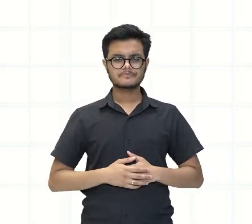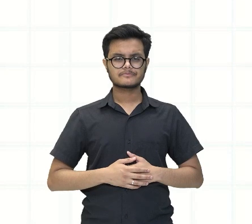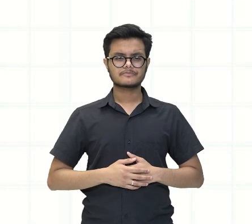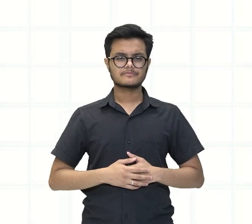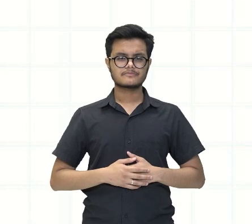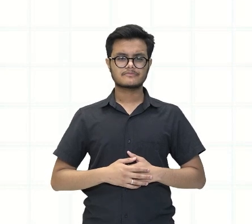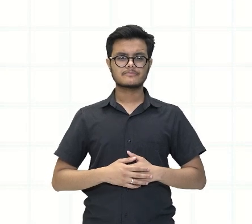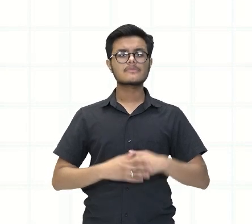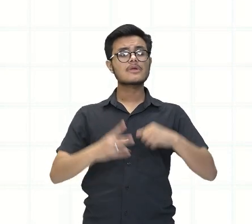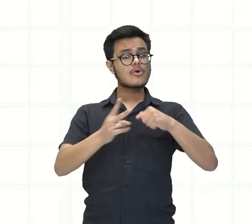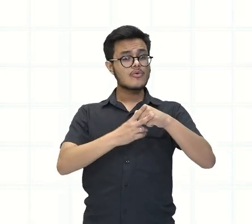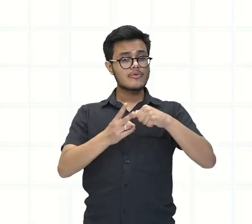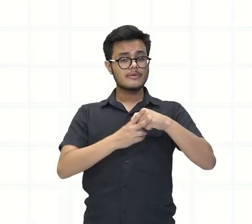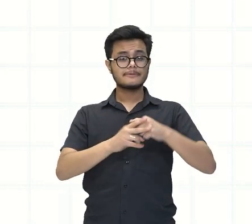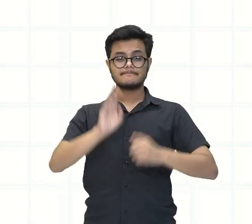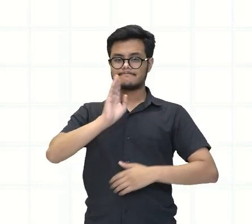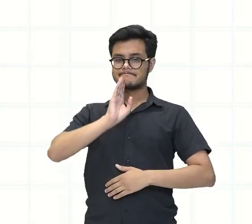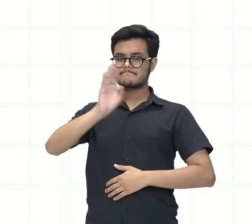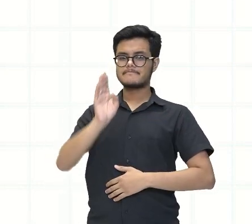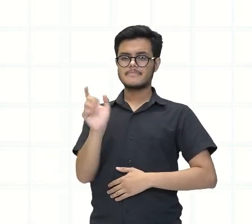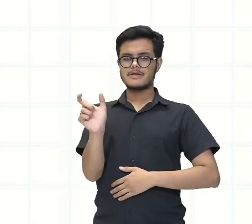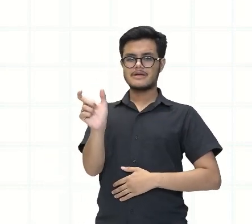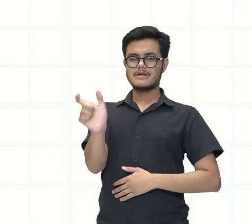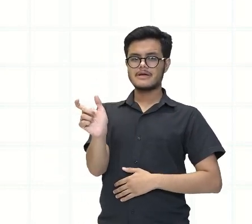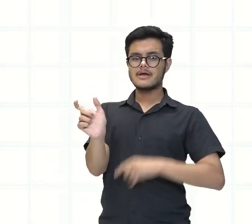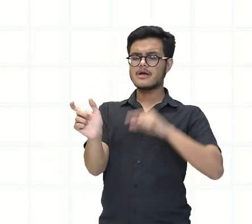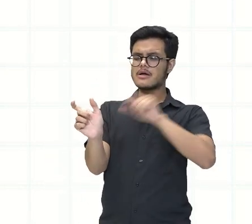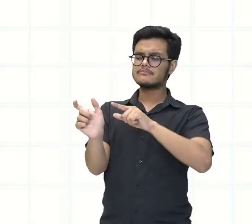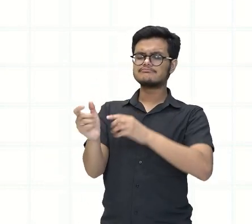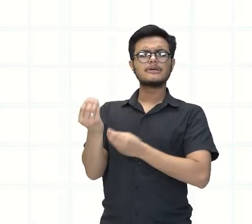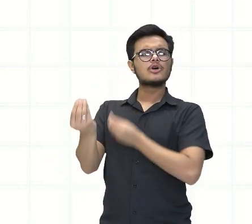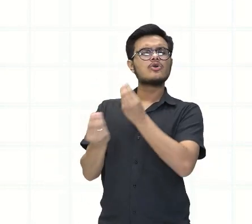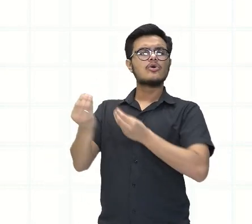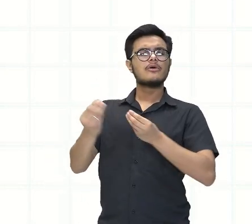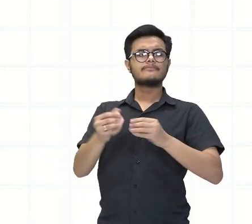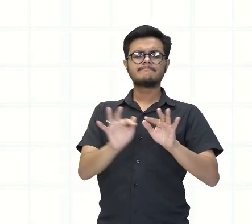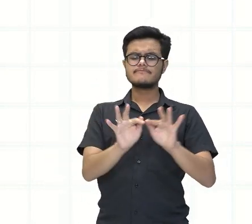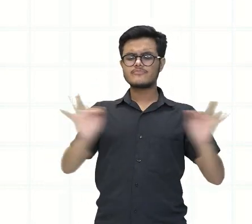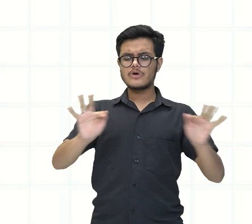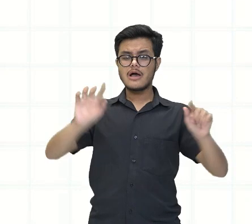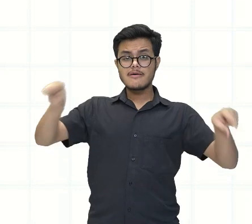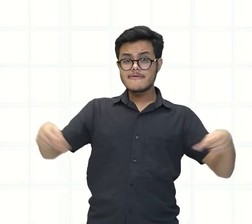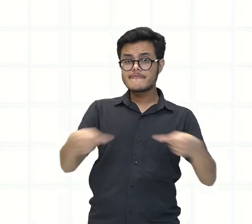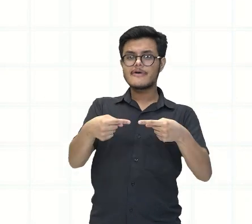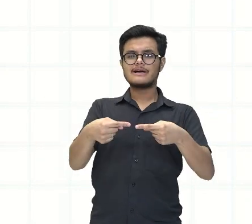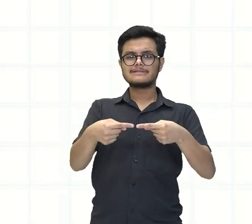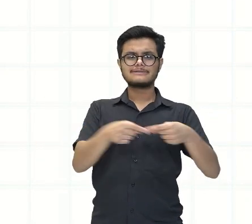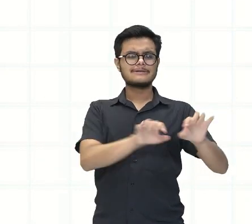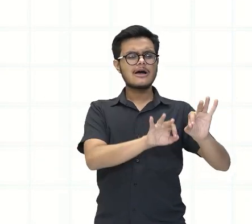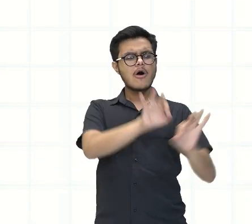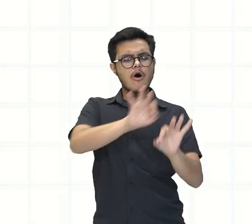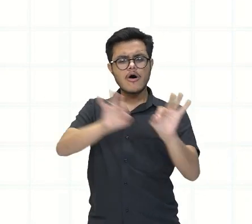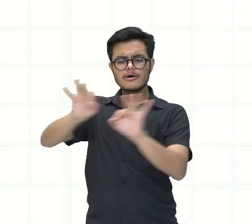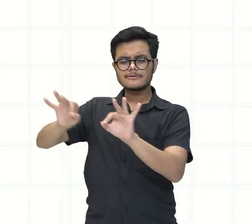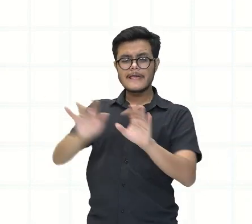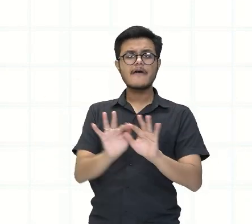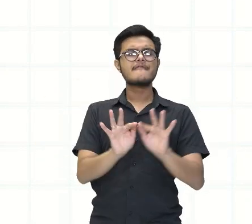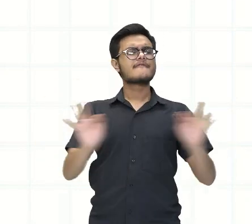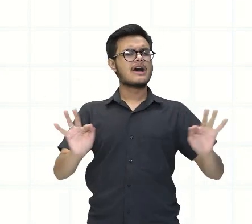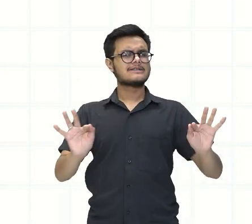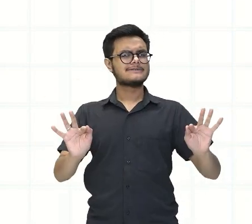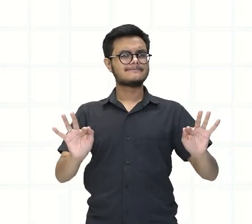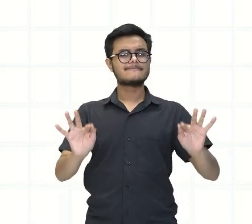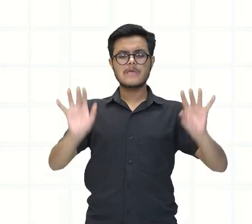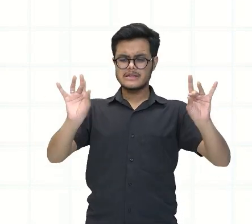ele vai se destacar por ter a propriedade de organizar a sentença.